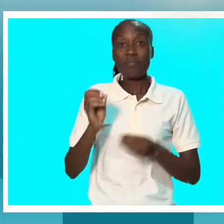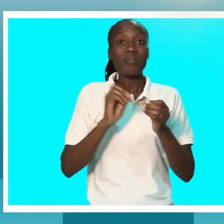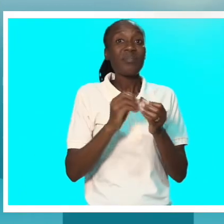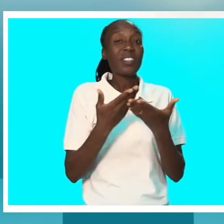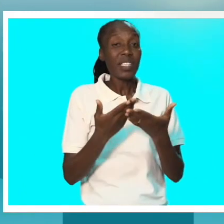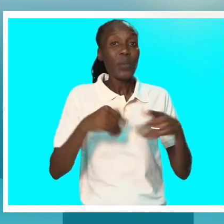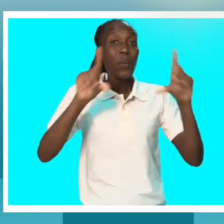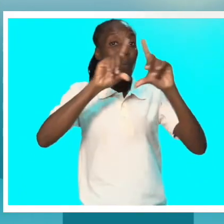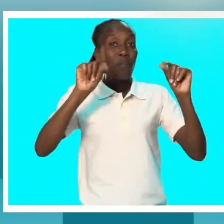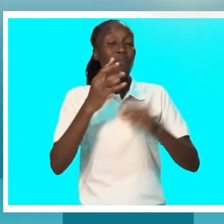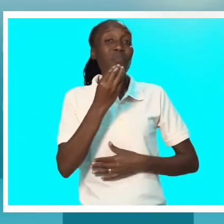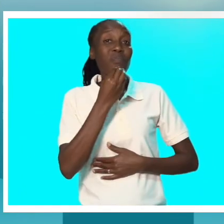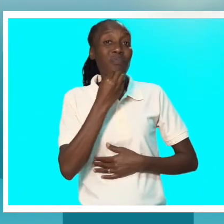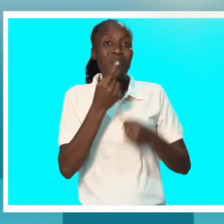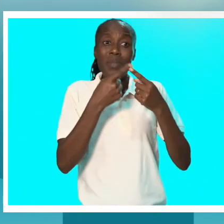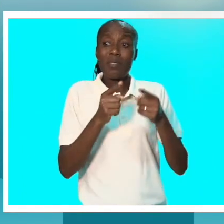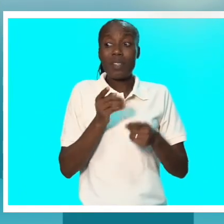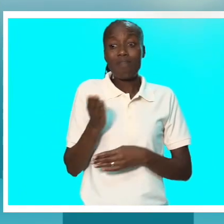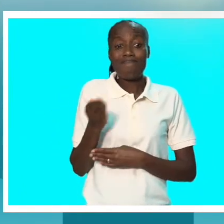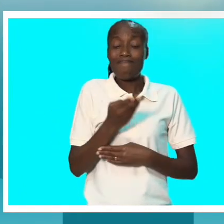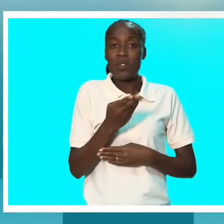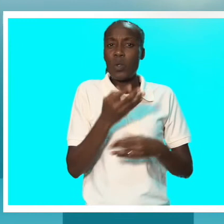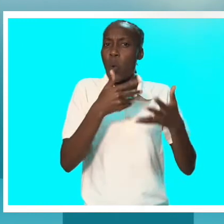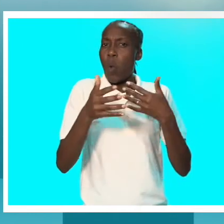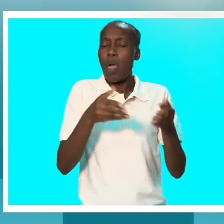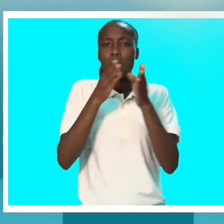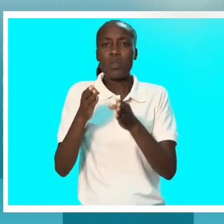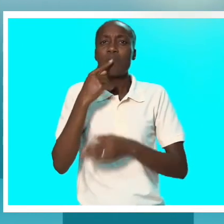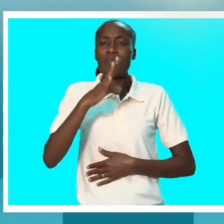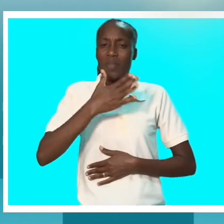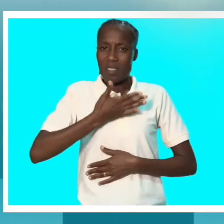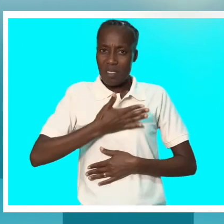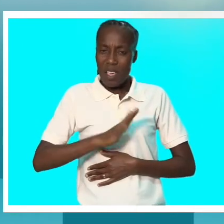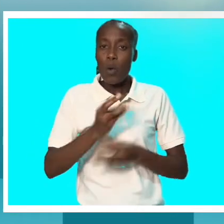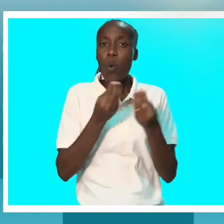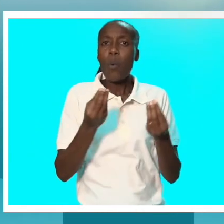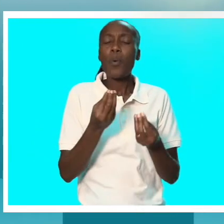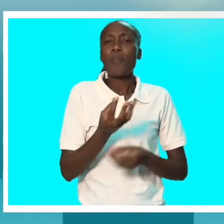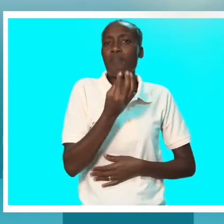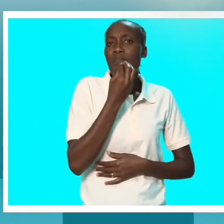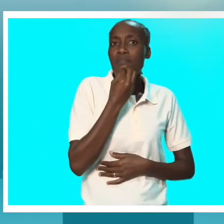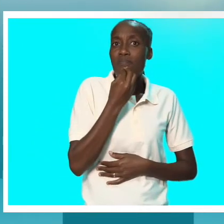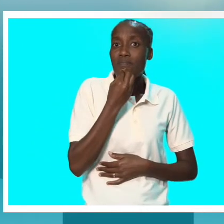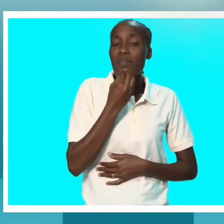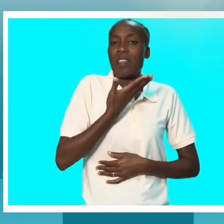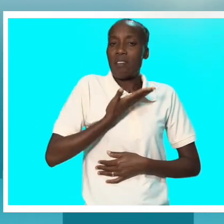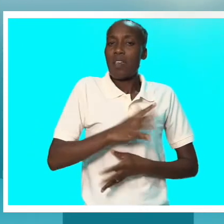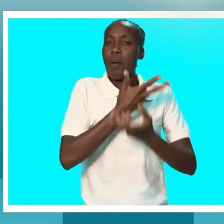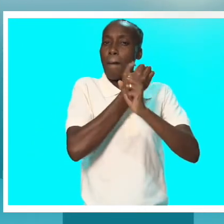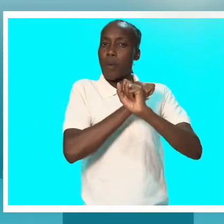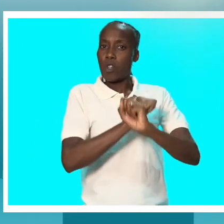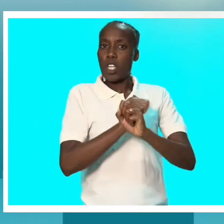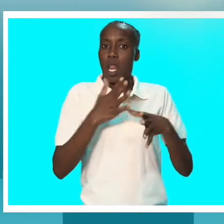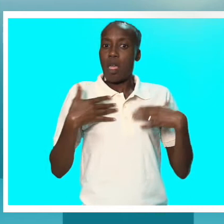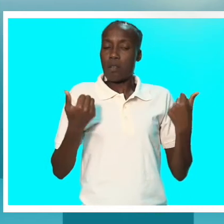diabético não difere com aquela dieta de qualquer indivíduo que queira, através da alimentação, proteger